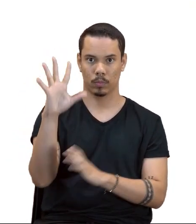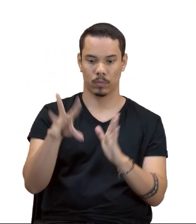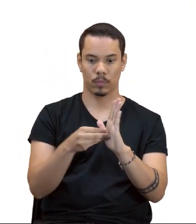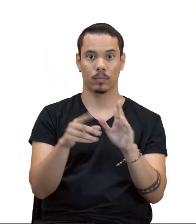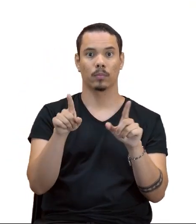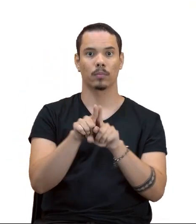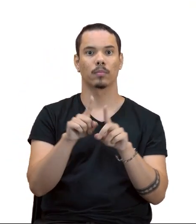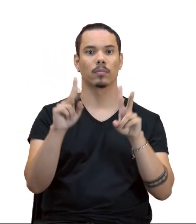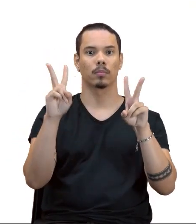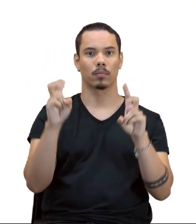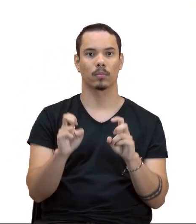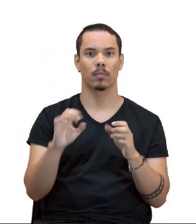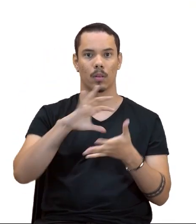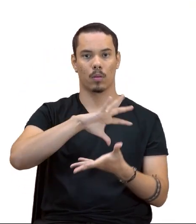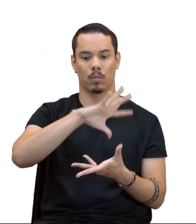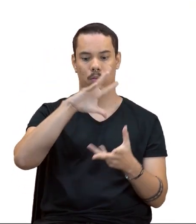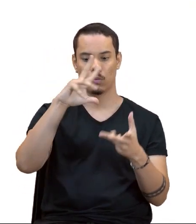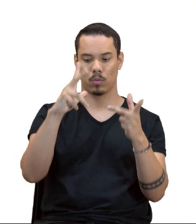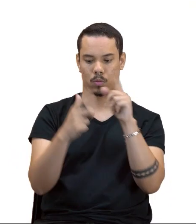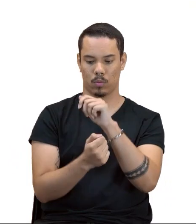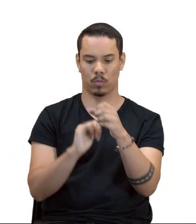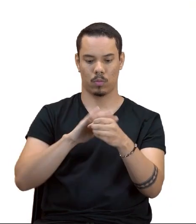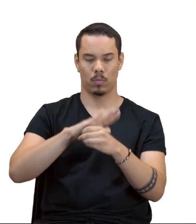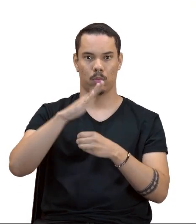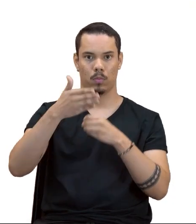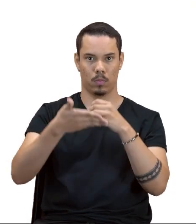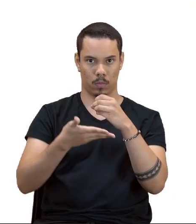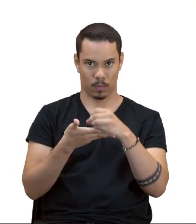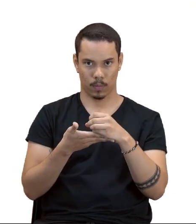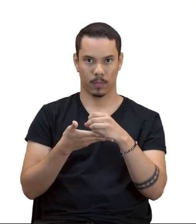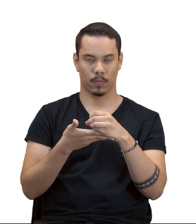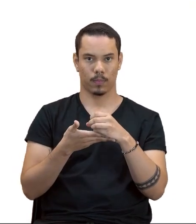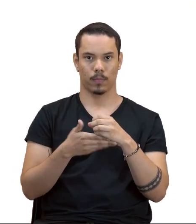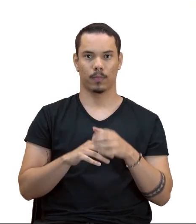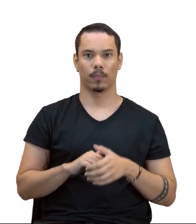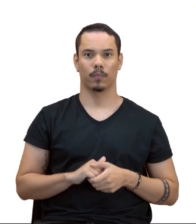de sustentabilidade a longo prazo.